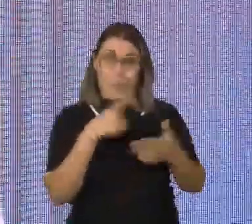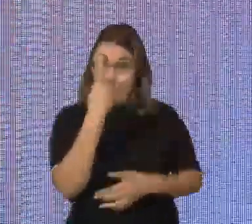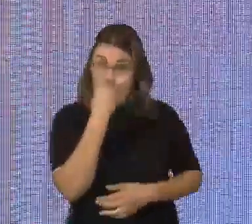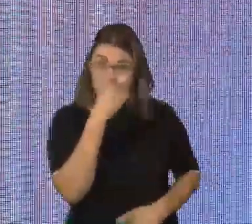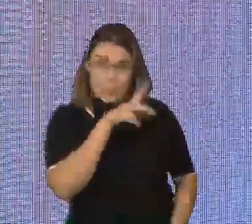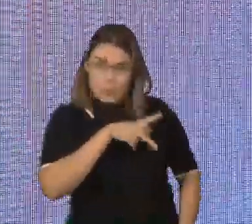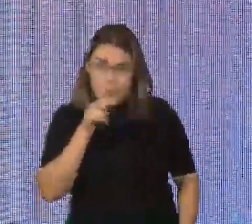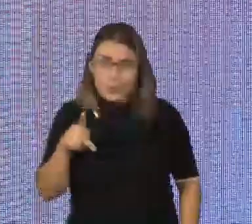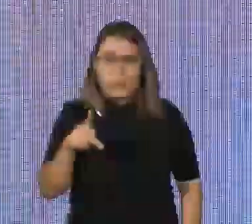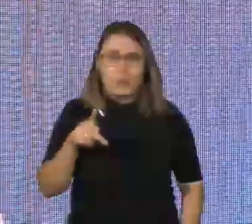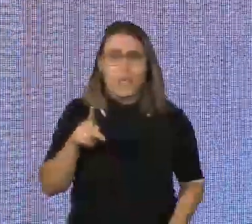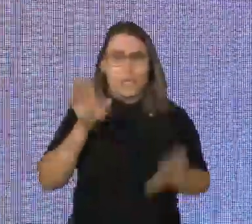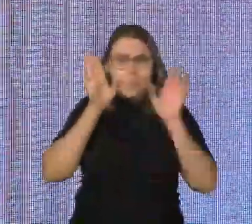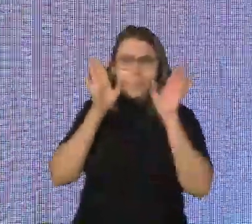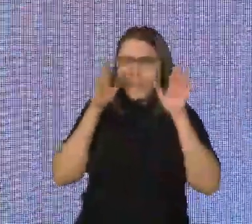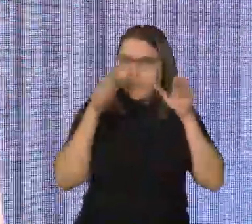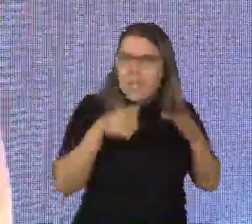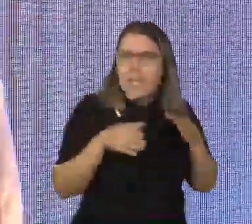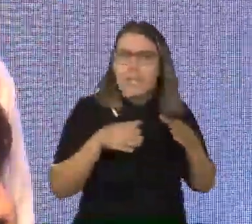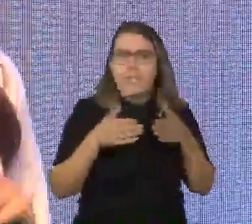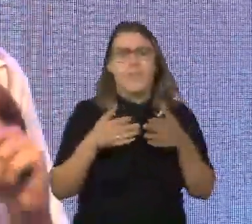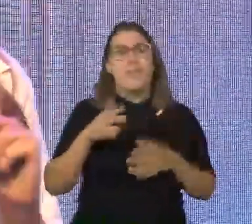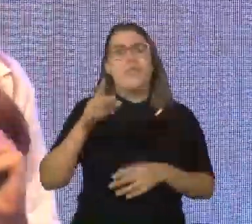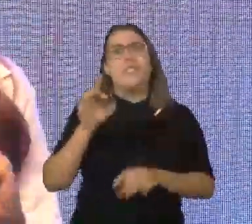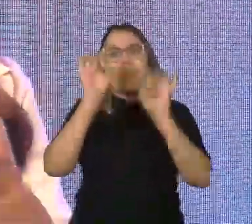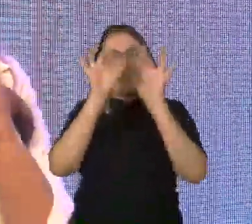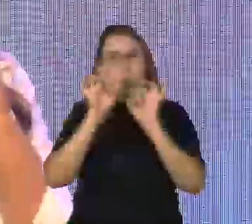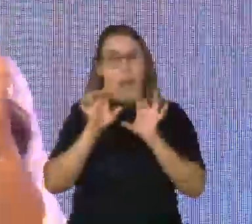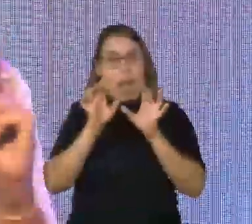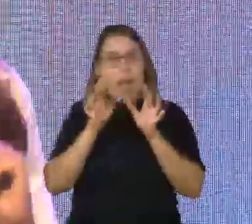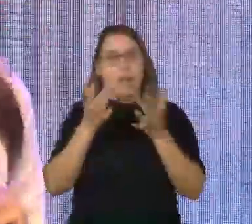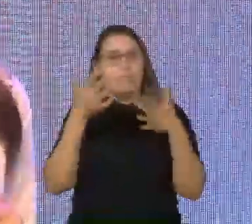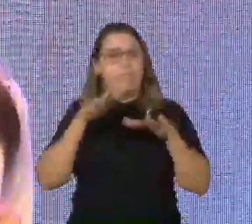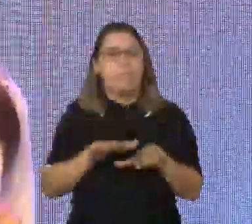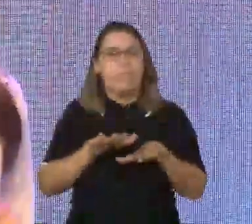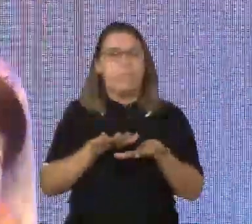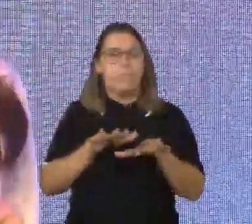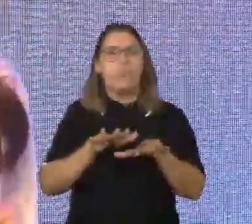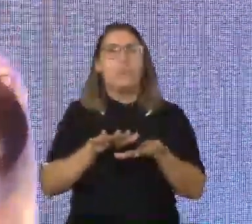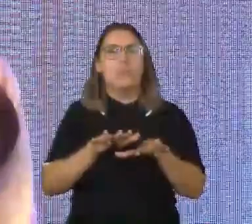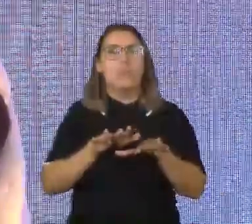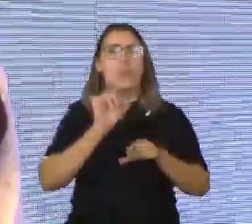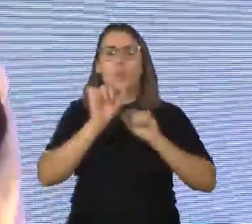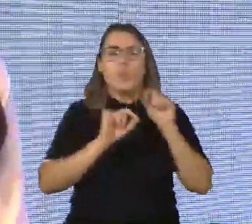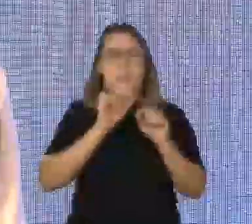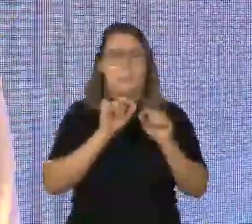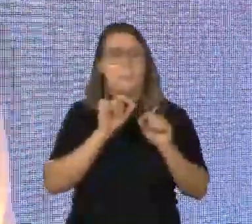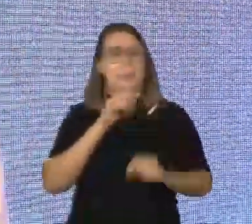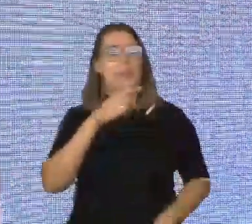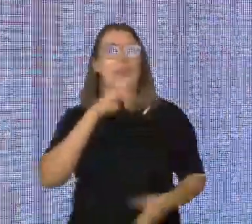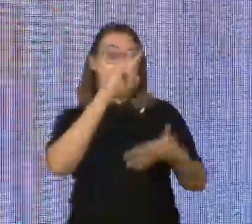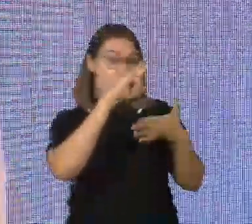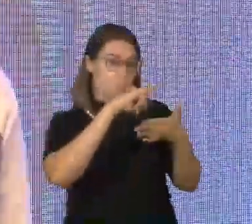professor especializado em educação inclusiva vai criar um outro documento, que é o Plano